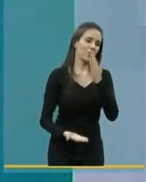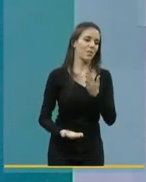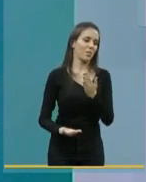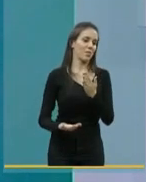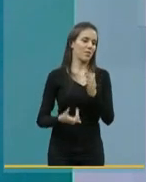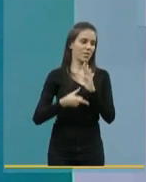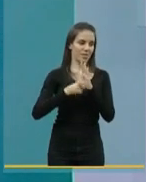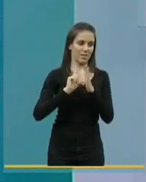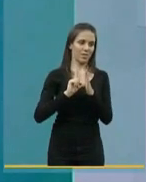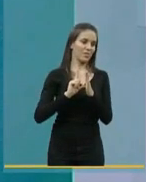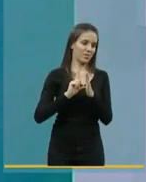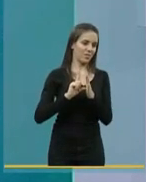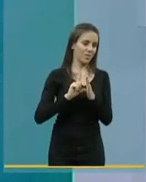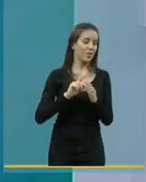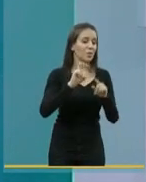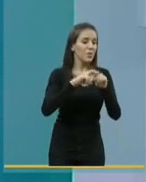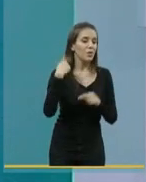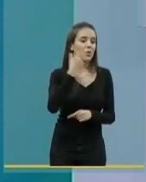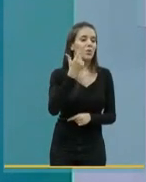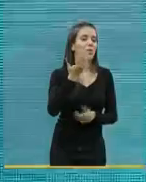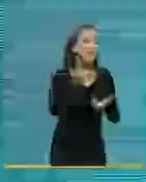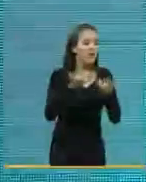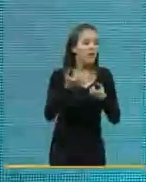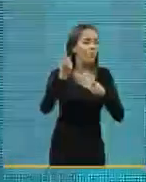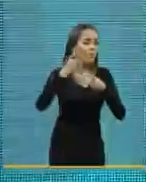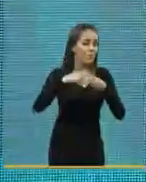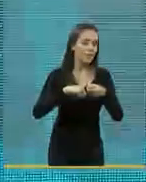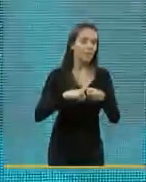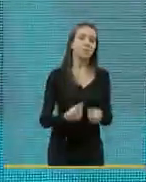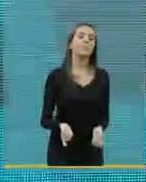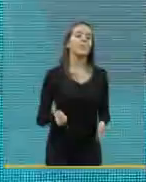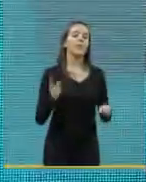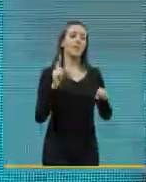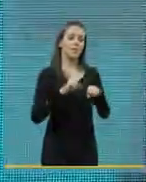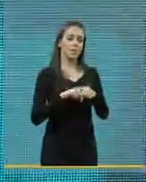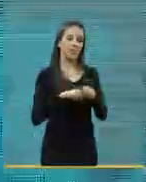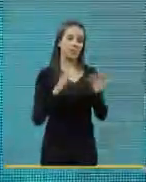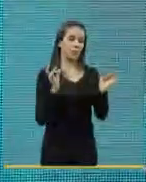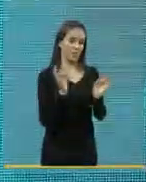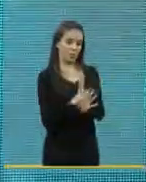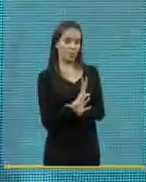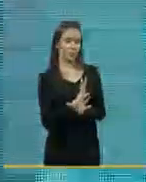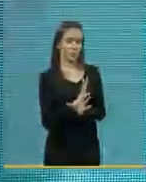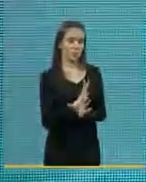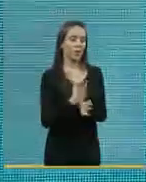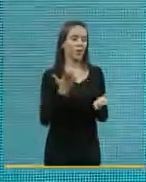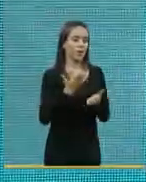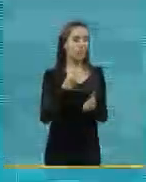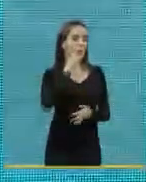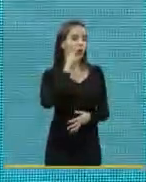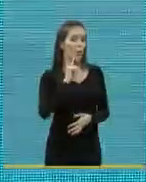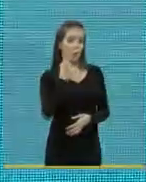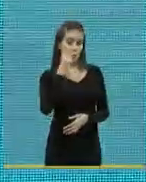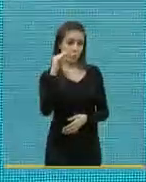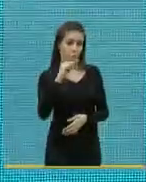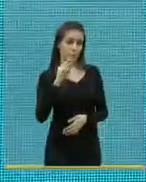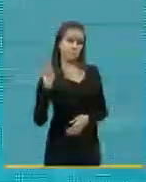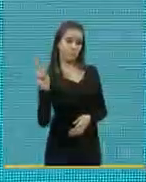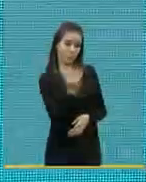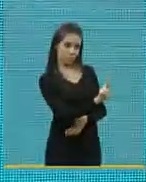e que o país quer viver de novo e é esse o tempo esgotado candidato álvaro dias tem um minuto para